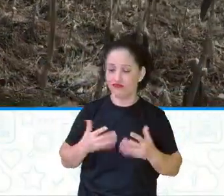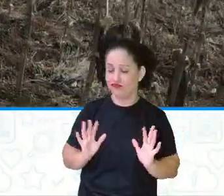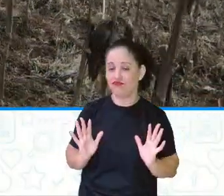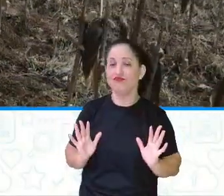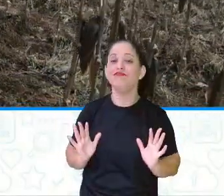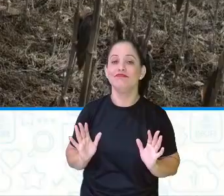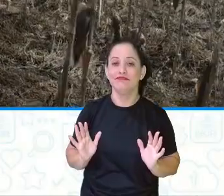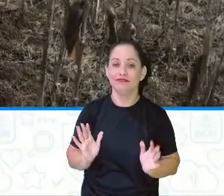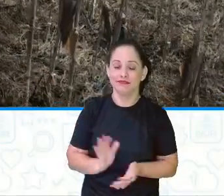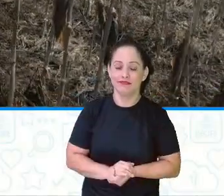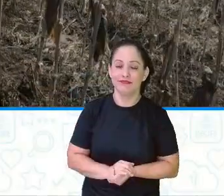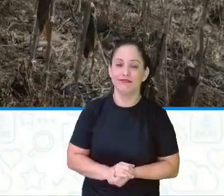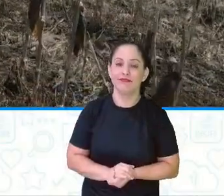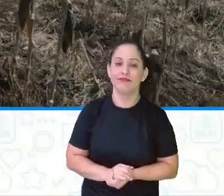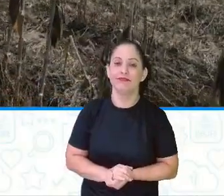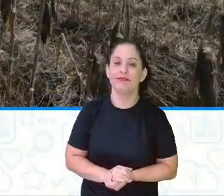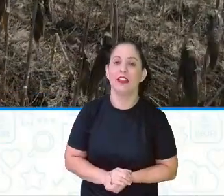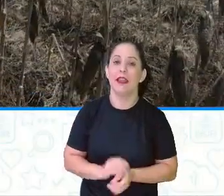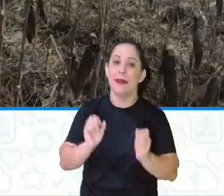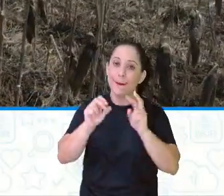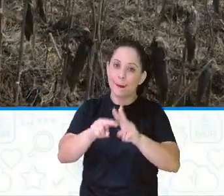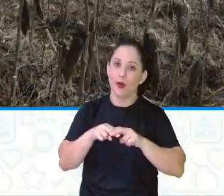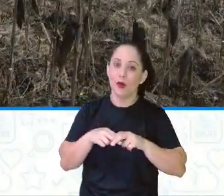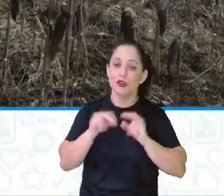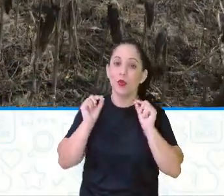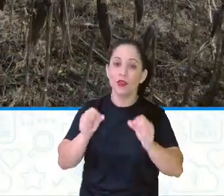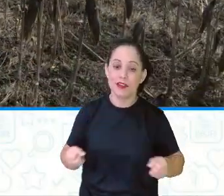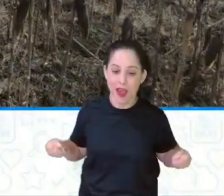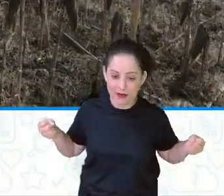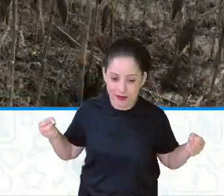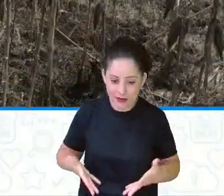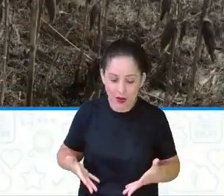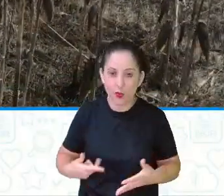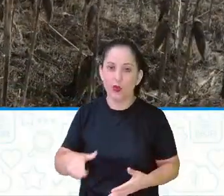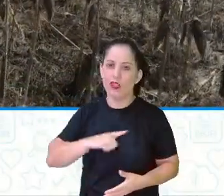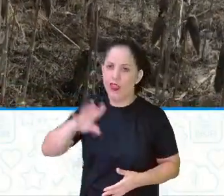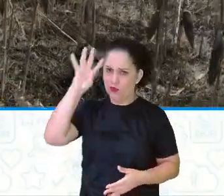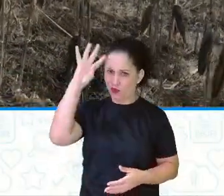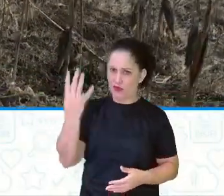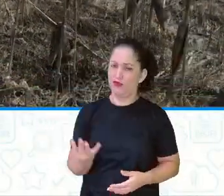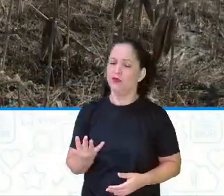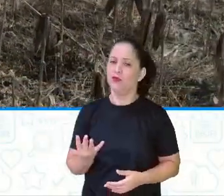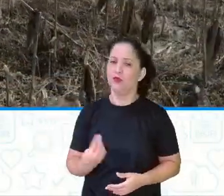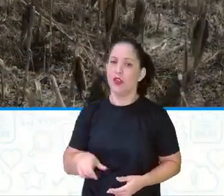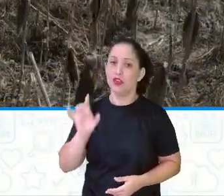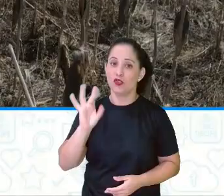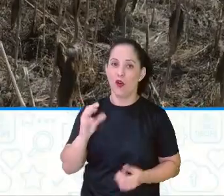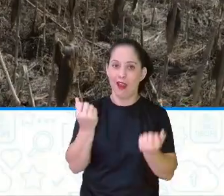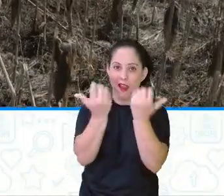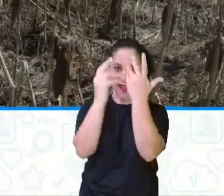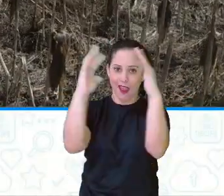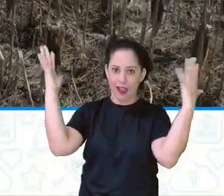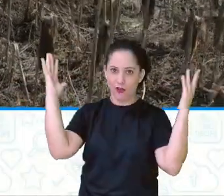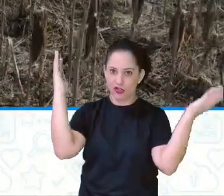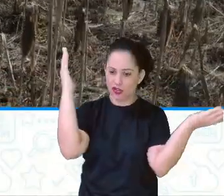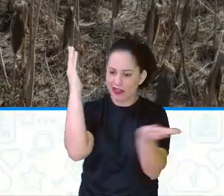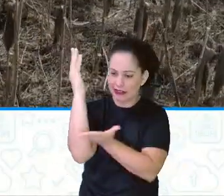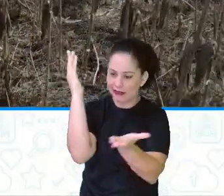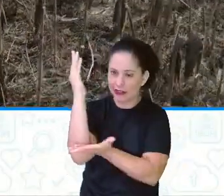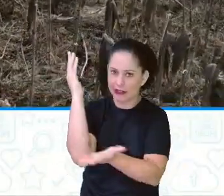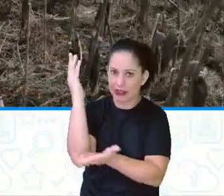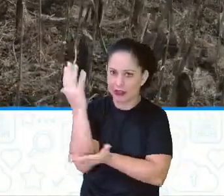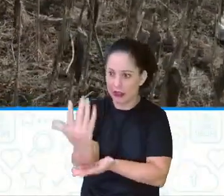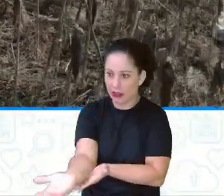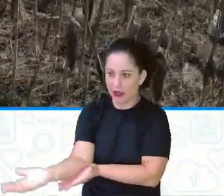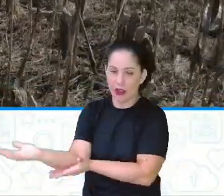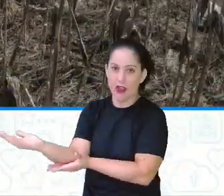muito sério, porque toda ação tem uma reação. Se a gente só cortar árvores, essas árvores elas precisam